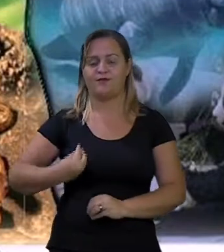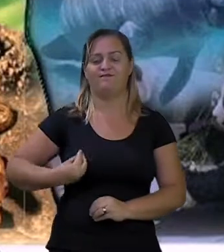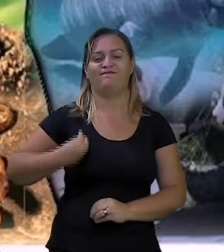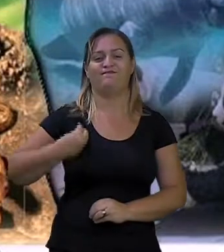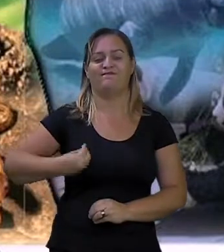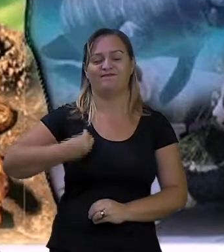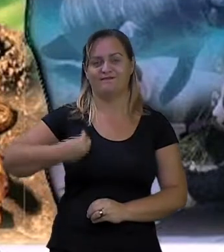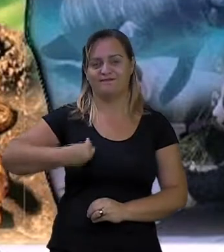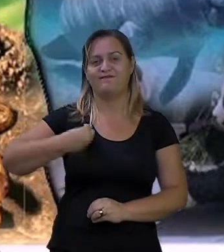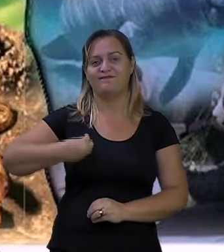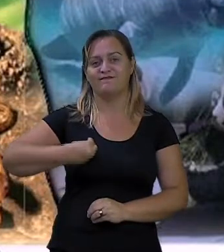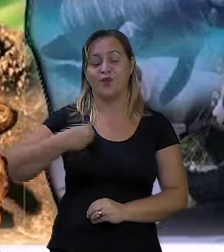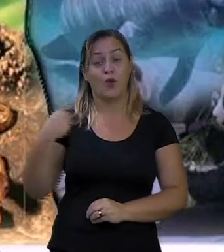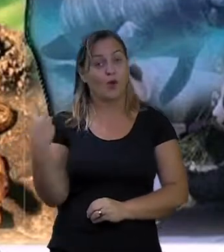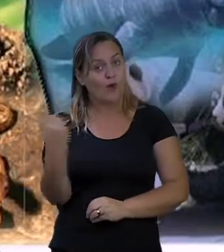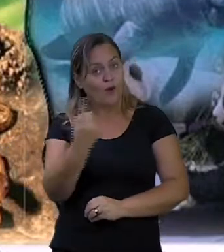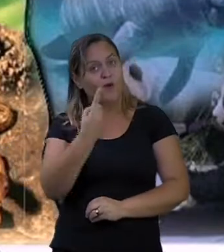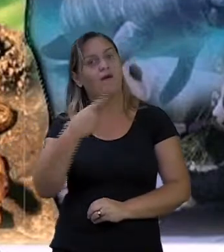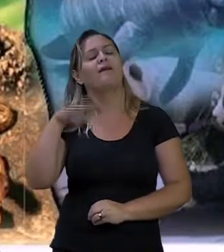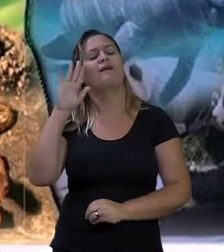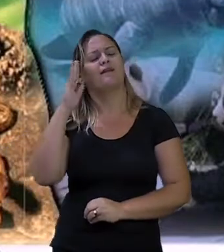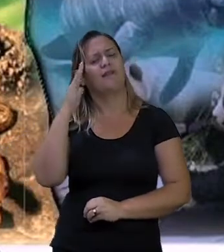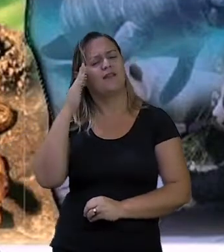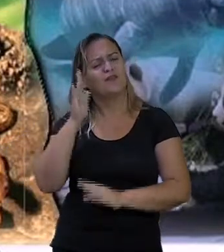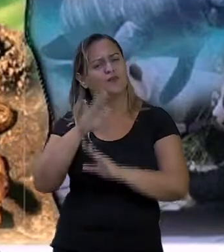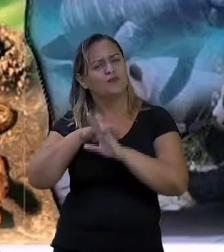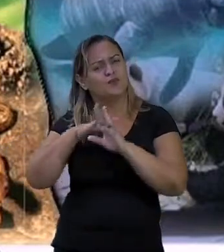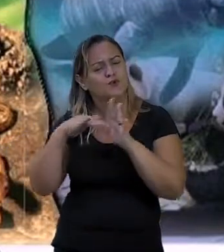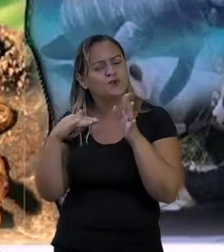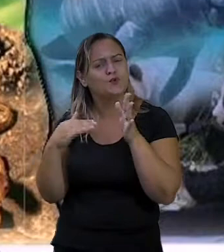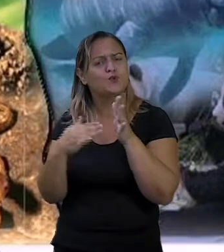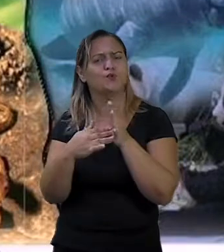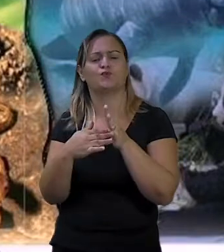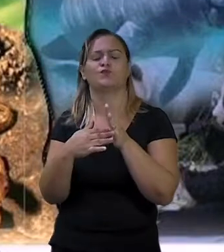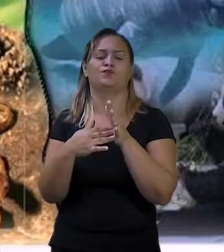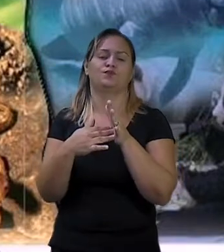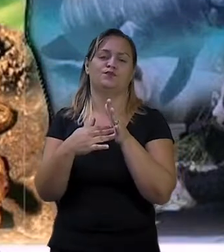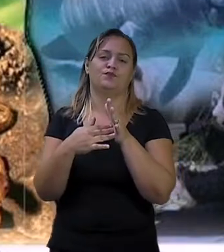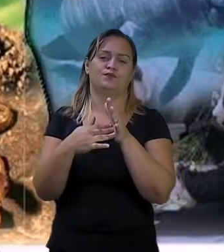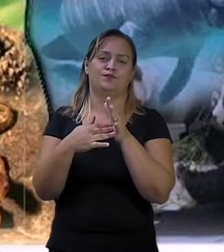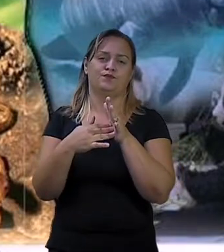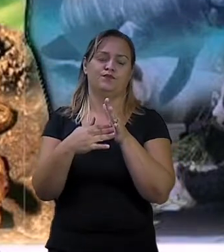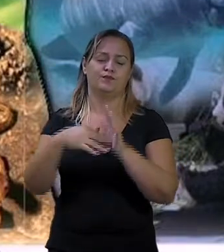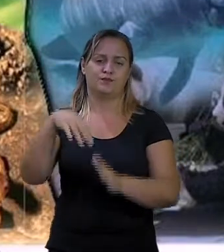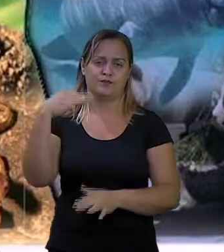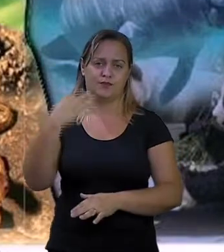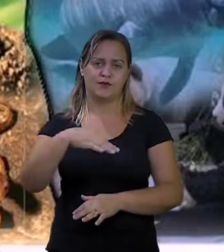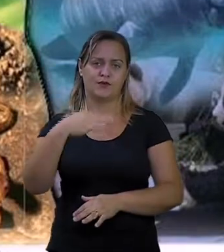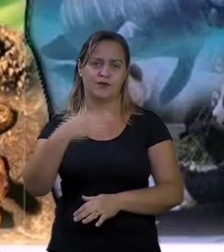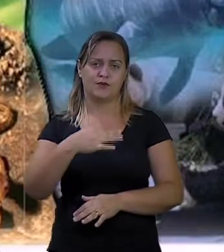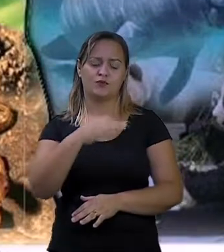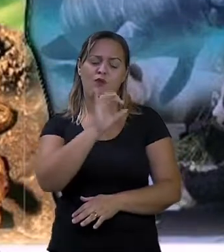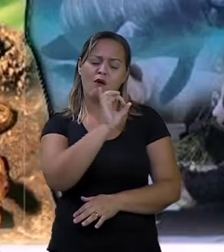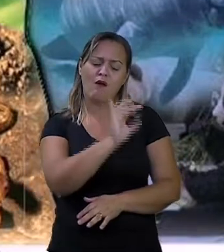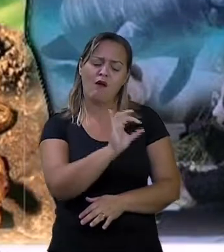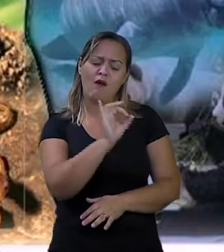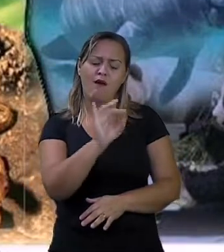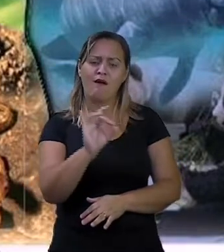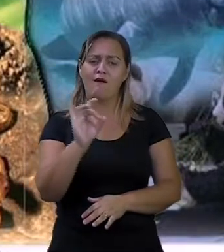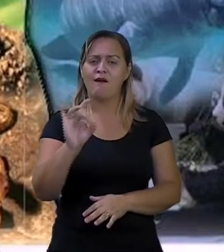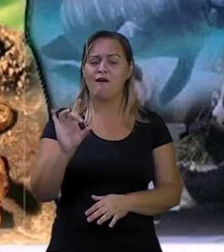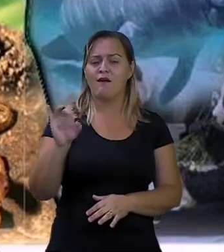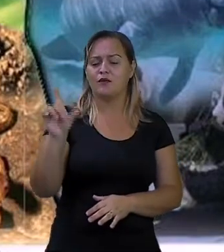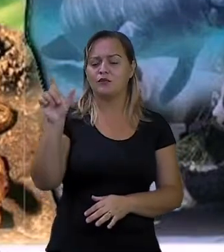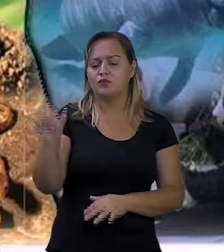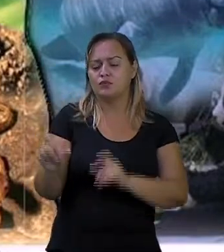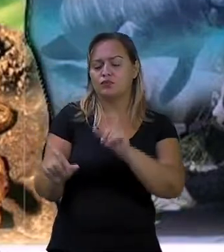Vamos entender tudo isso num gama de entender cada indivíduo como